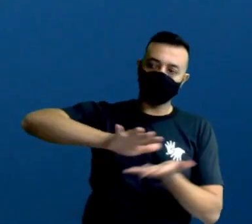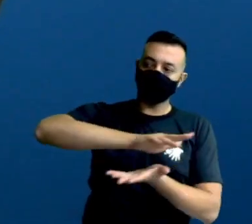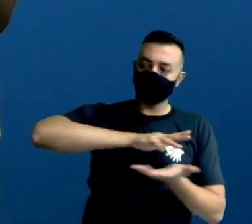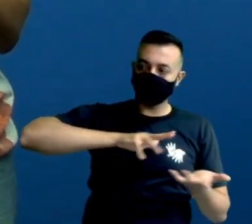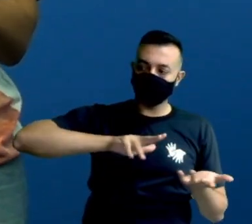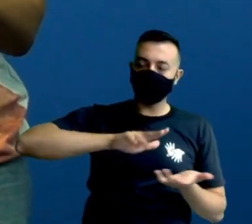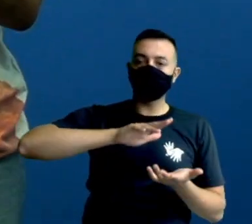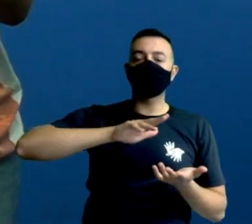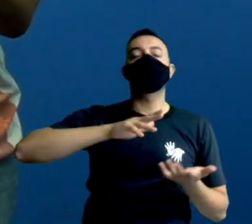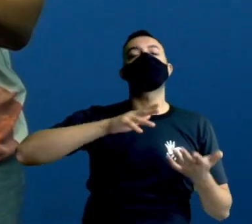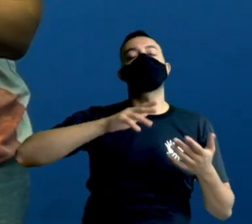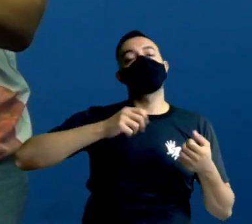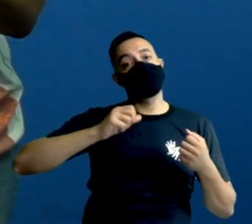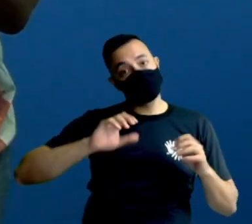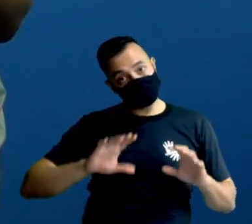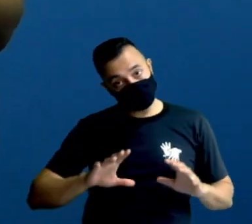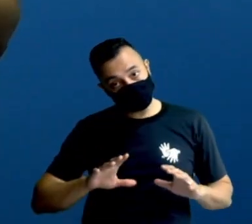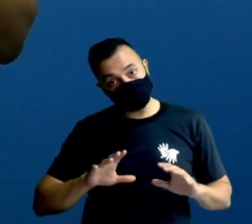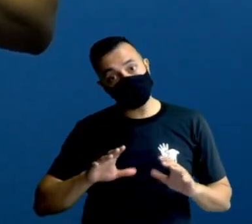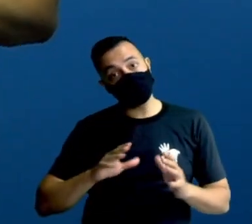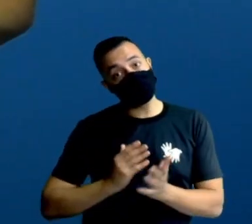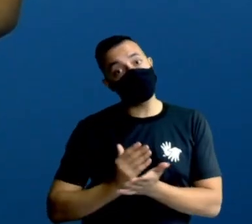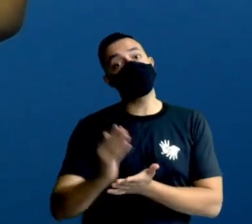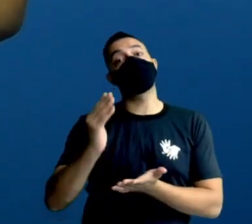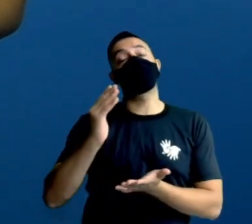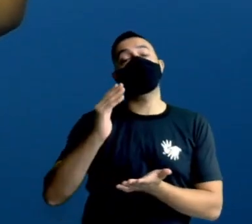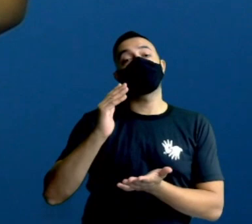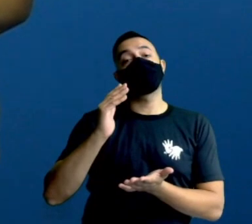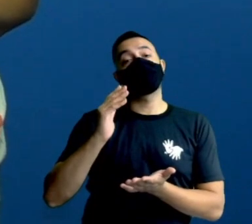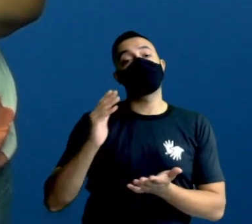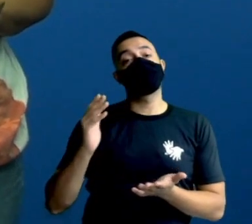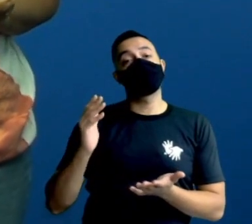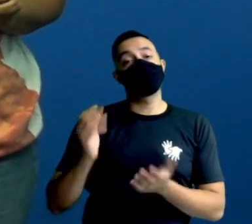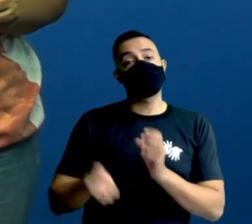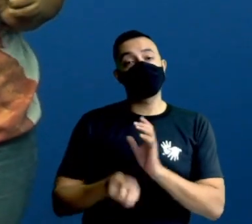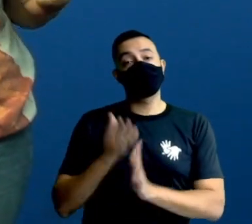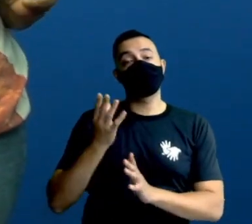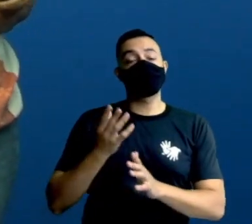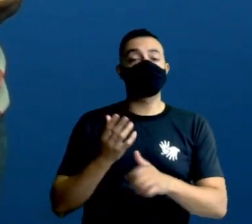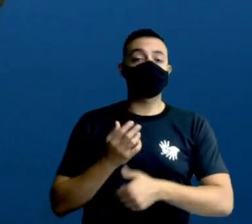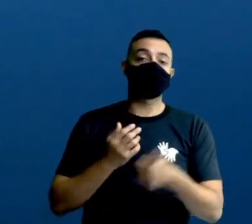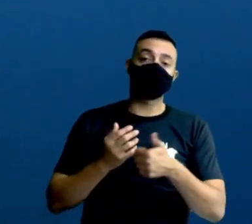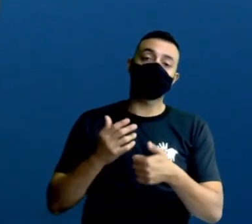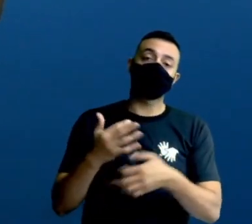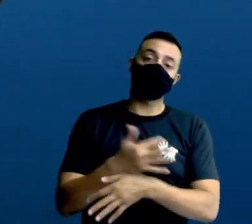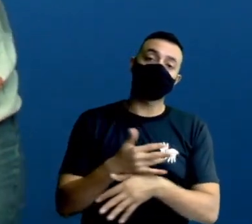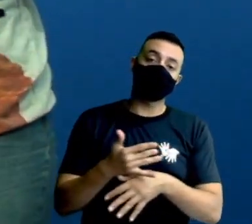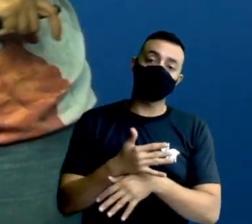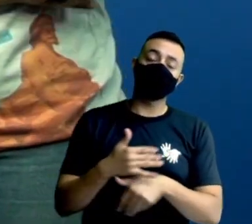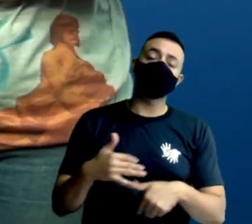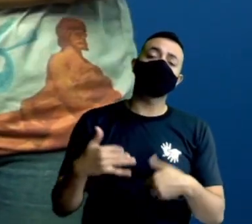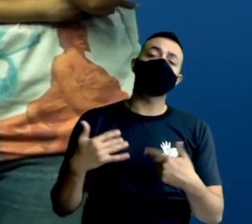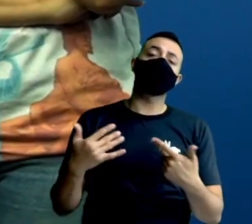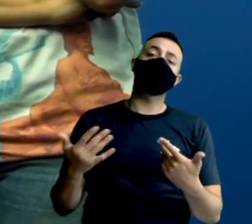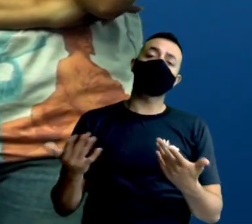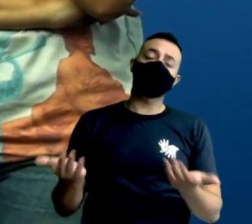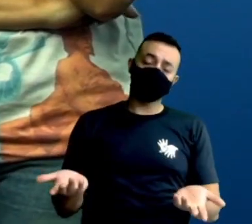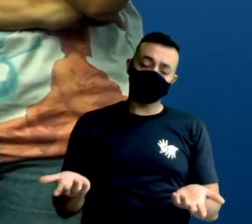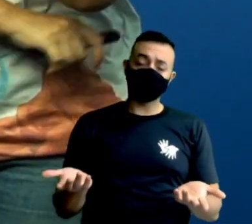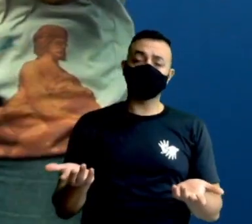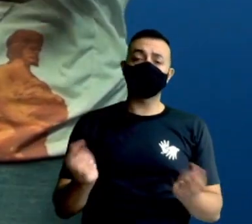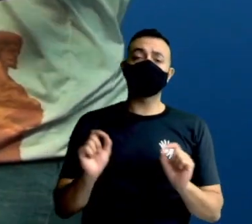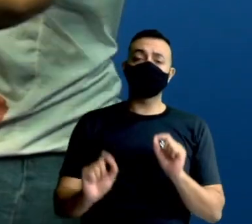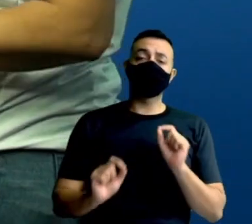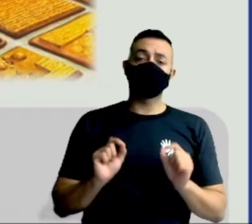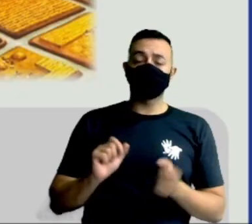que vai impulsionar, vai motivar a criação das primeiras cidades. E que invenções são